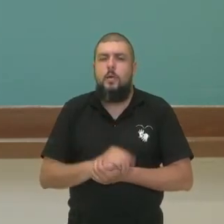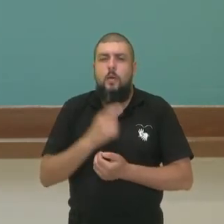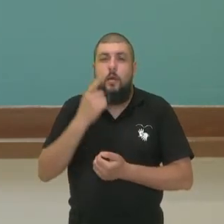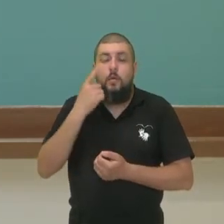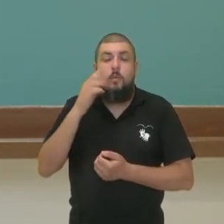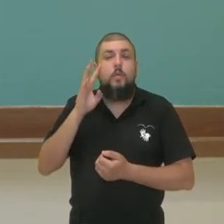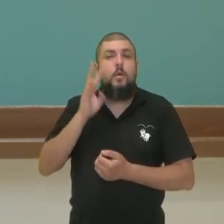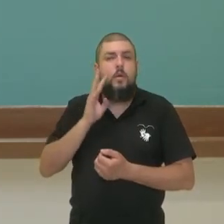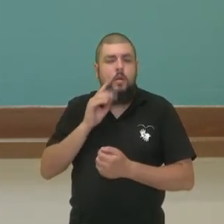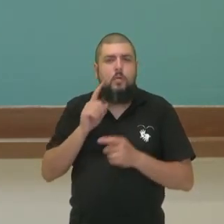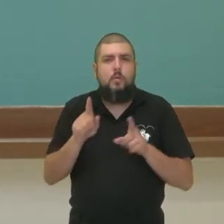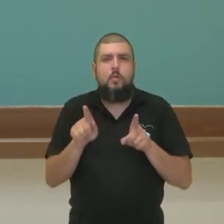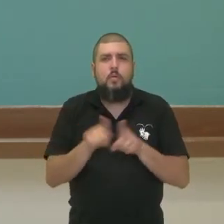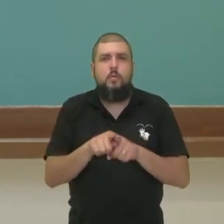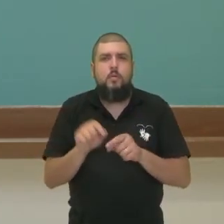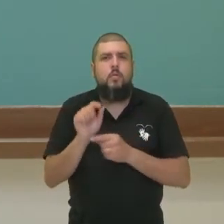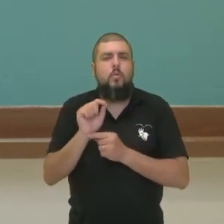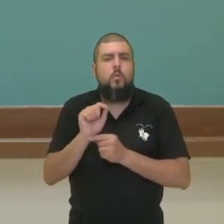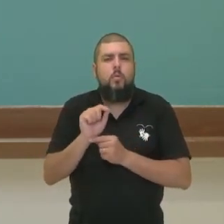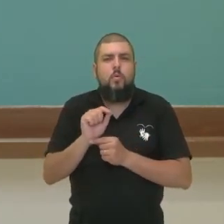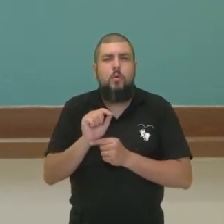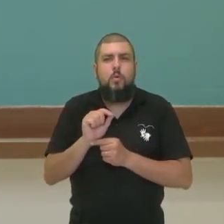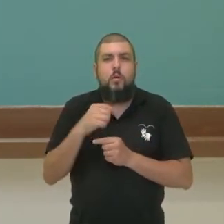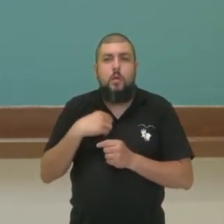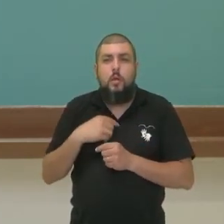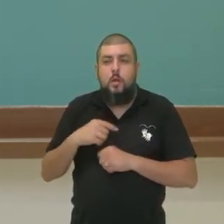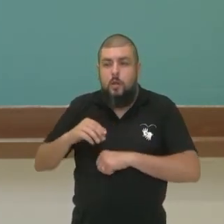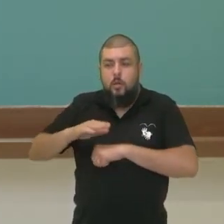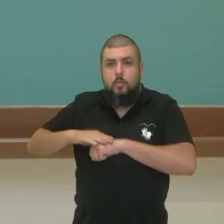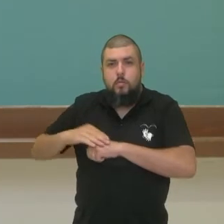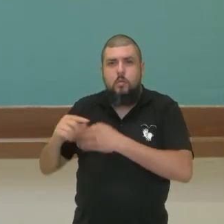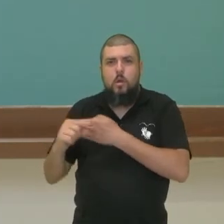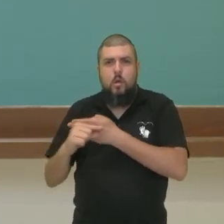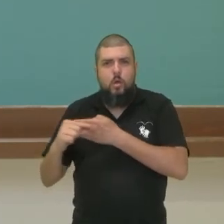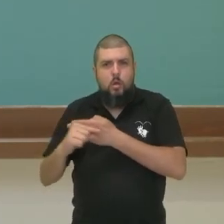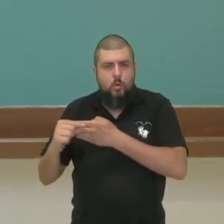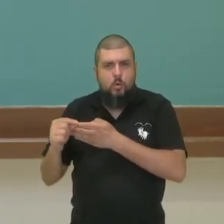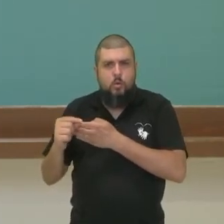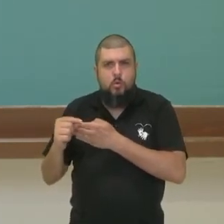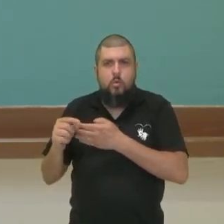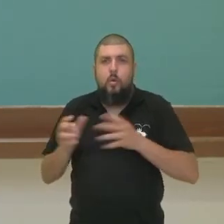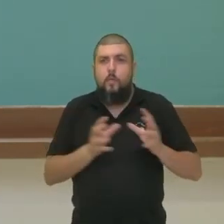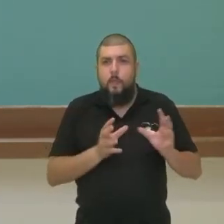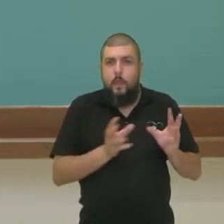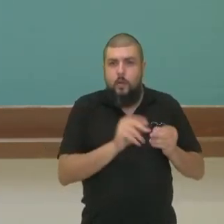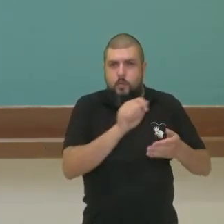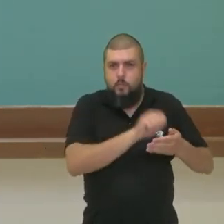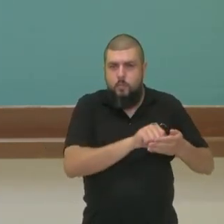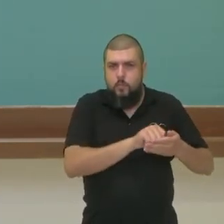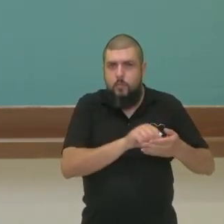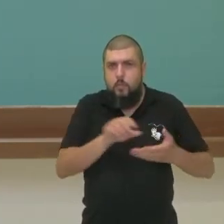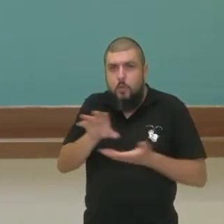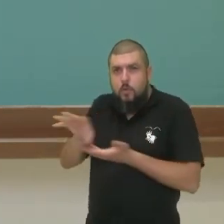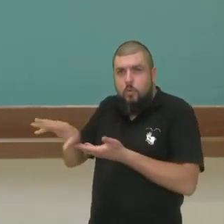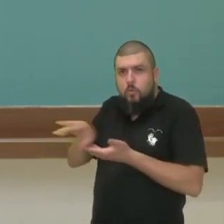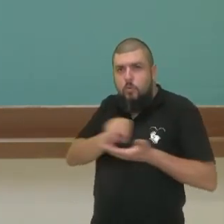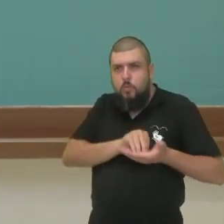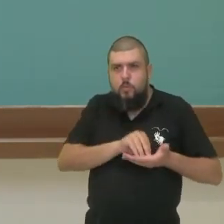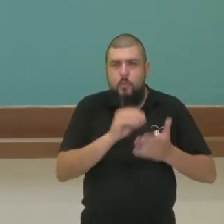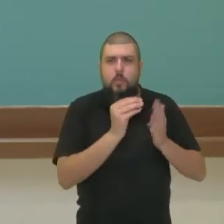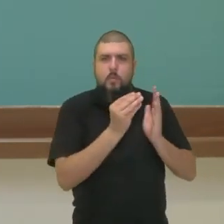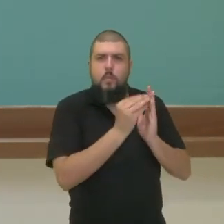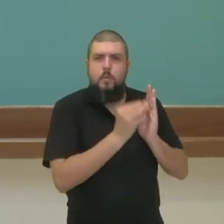resenhista trouxe falas do próprio autor, que é o Rodrigo França. E o Rodrigo França, ele trabalha